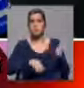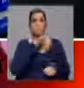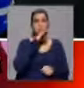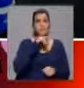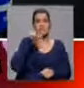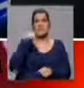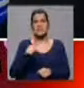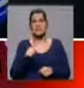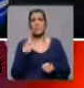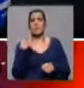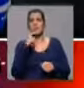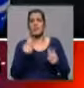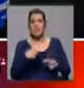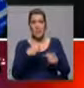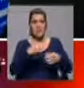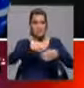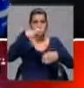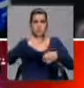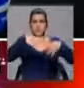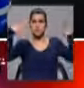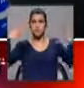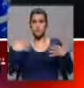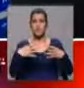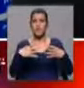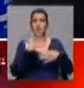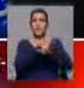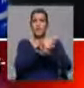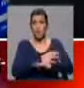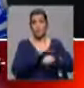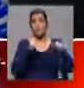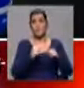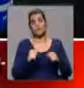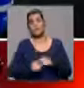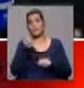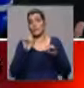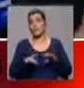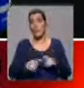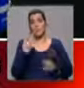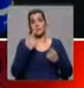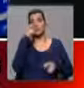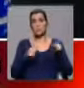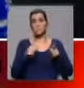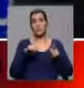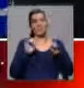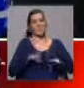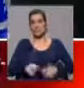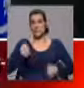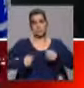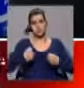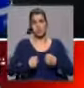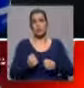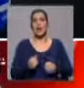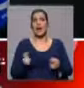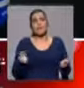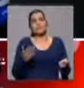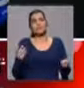lançam coquetéis Molotov e criam muitos problemas. E, portanto, muita gente está a evitar manifestar-se. É uma campanha eleitoral